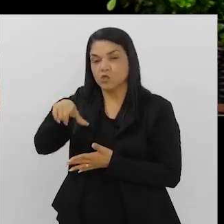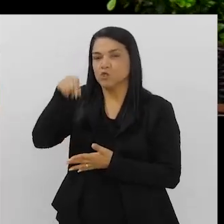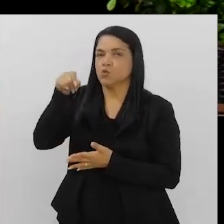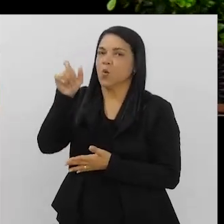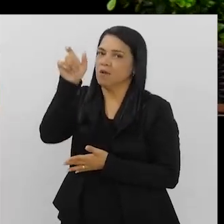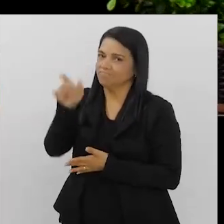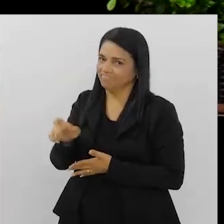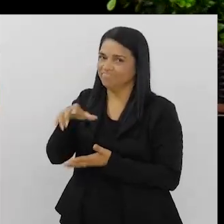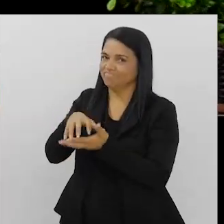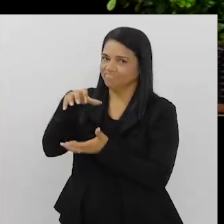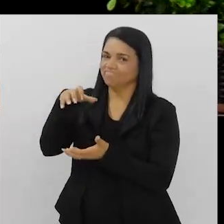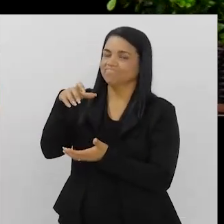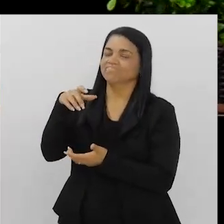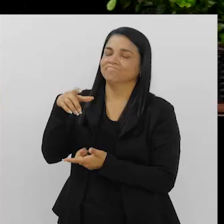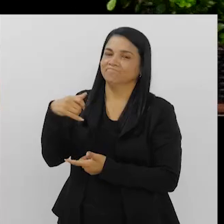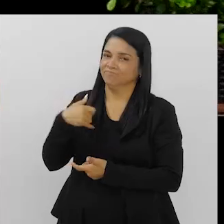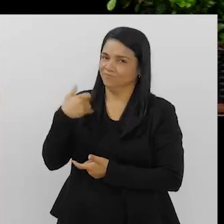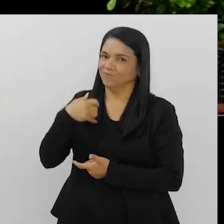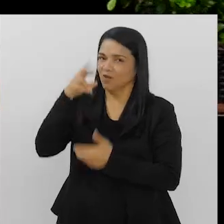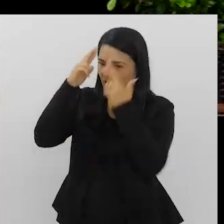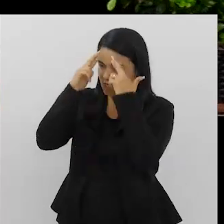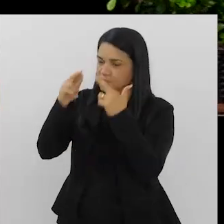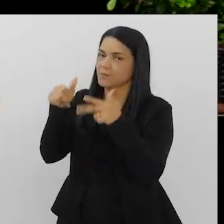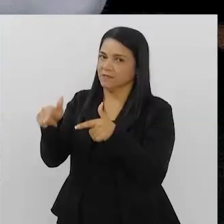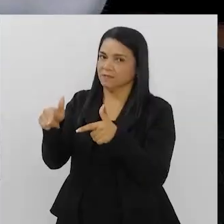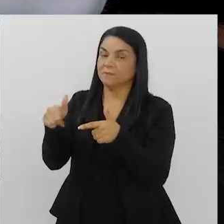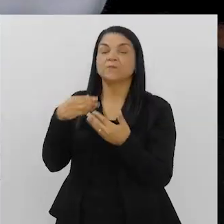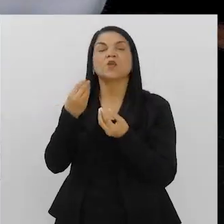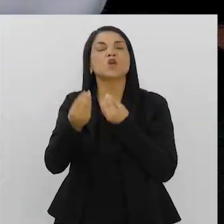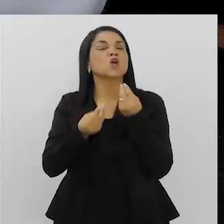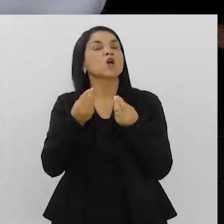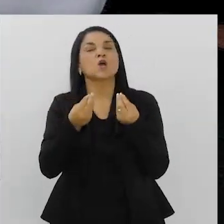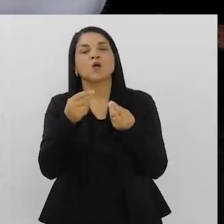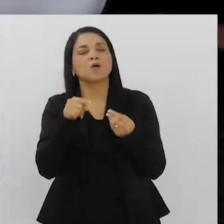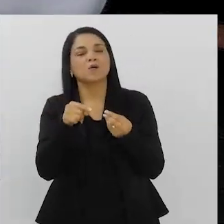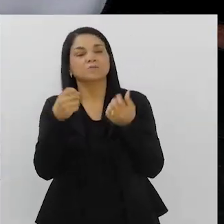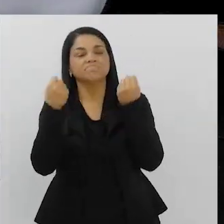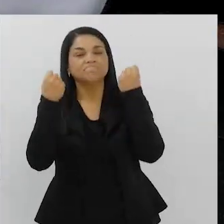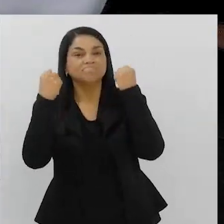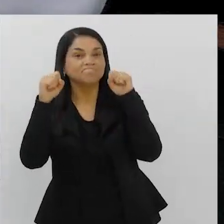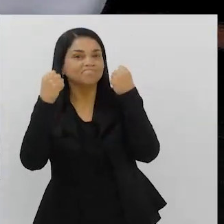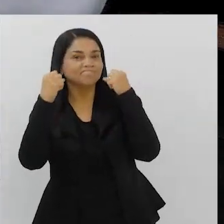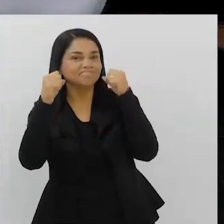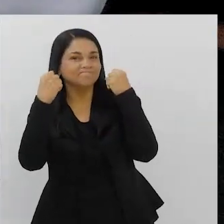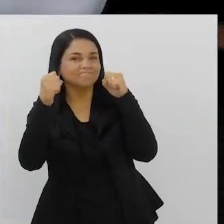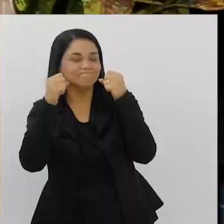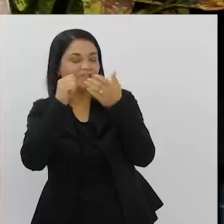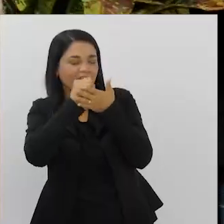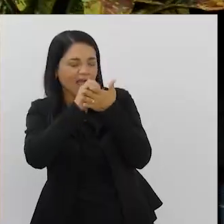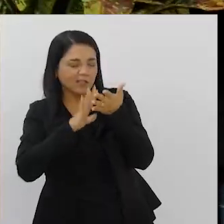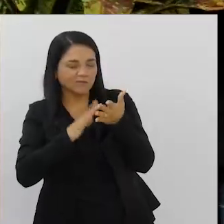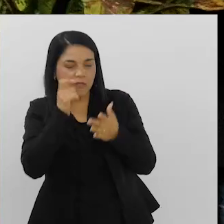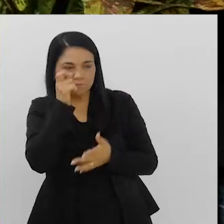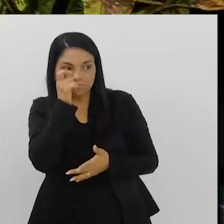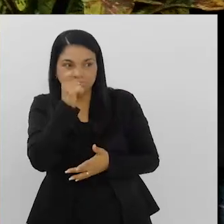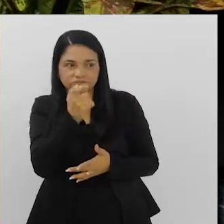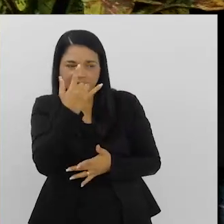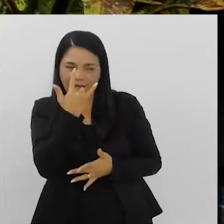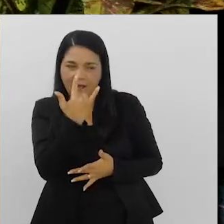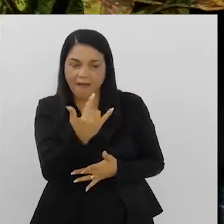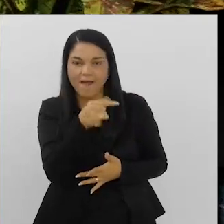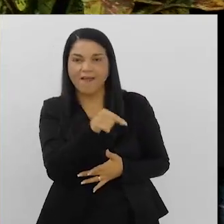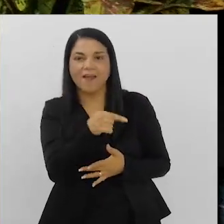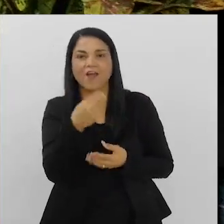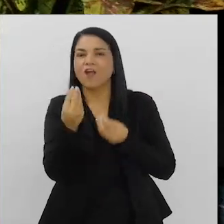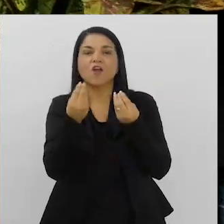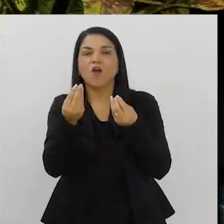a escolha de cada um é respeitada. E como que vocês fazem para tornar o exercício uma atividade atraente? Quais